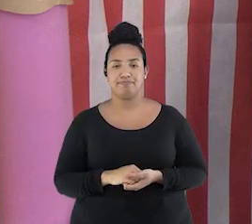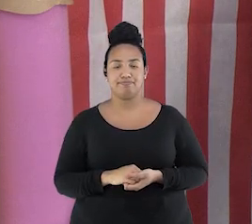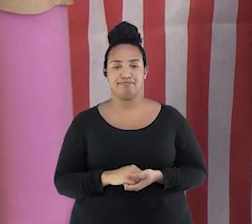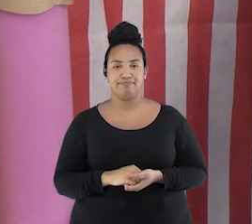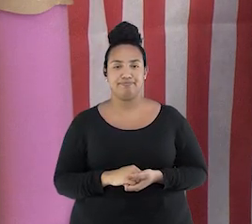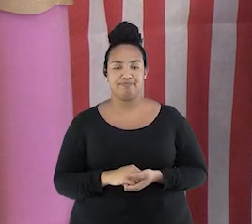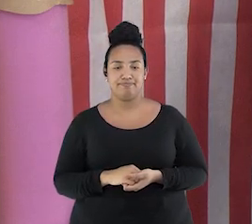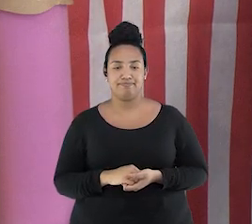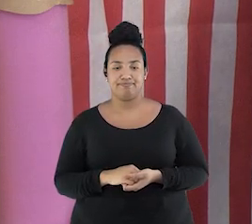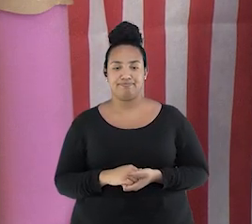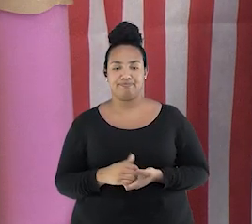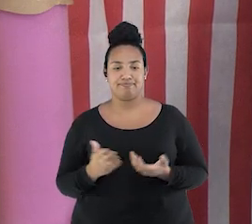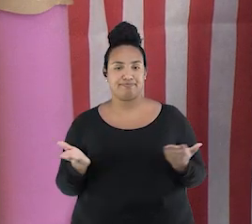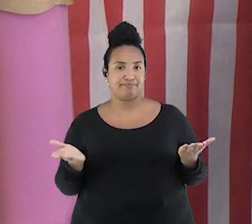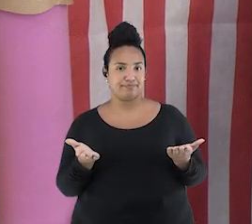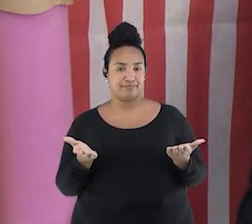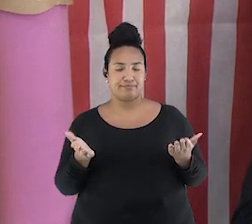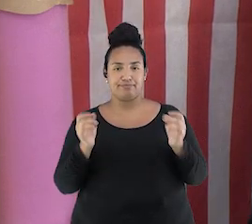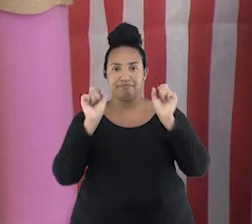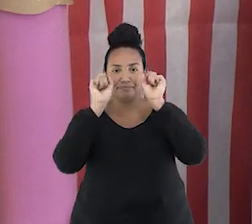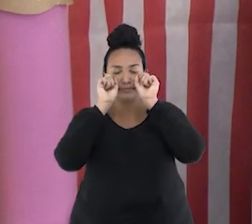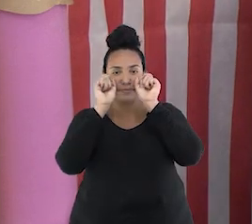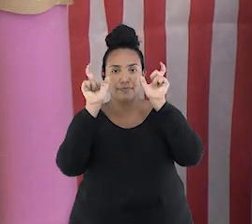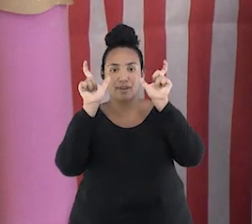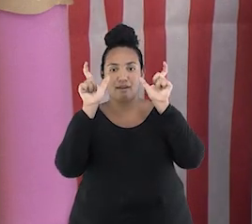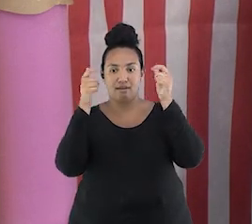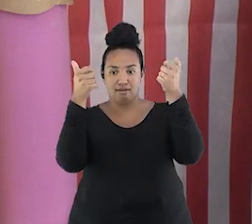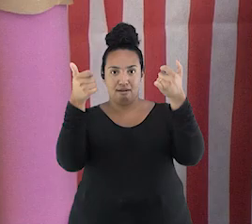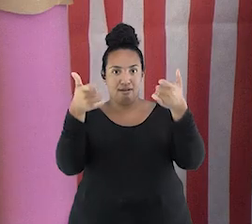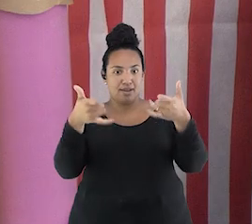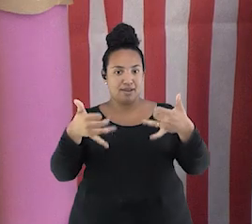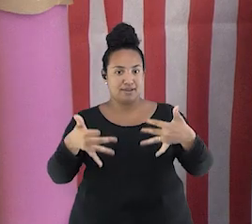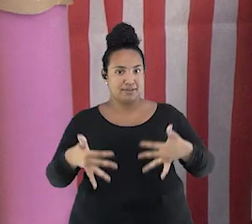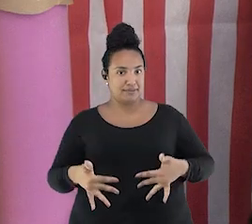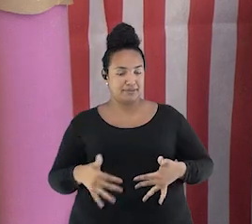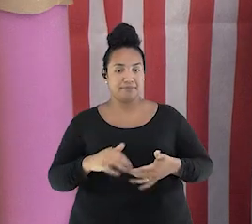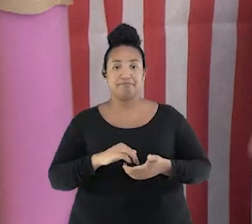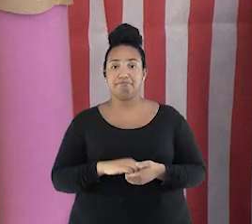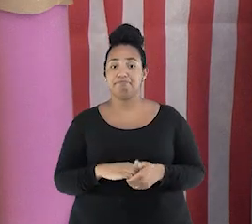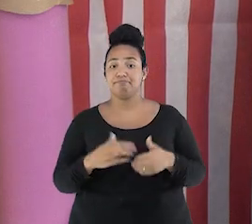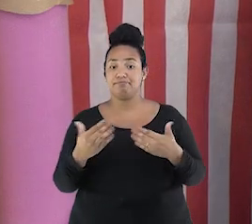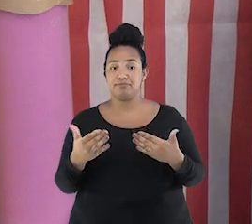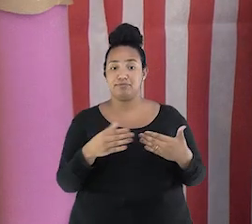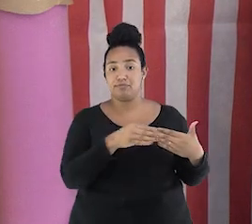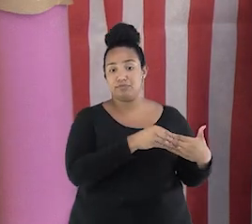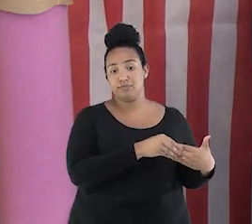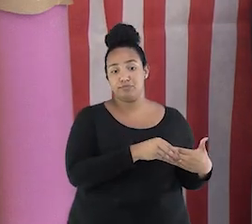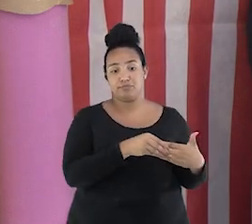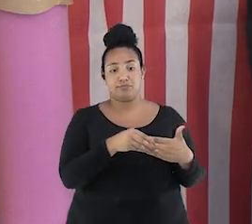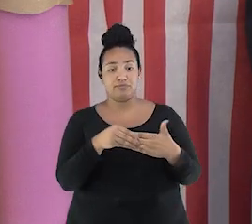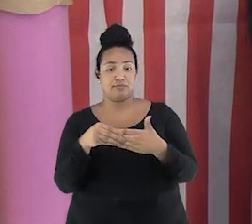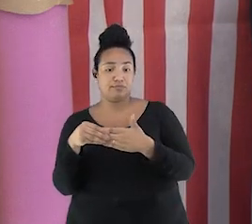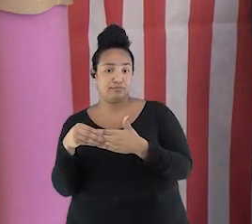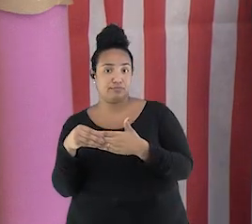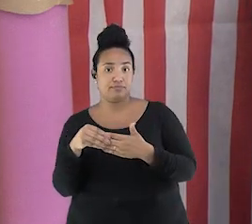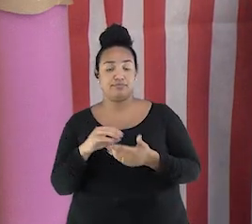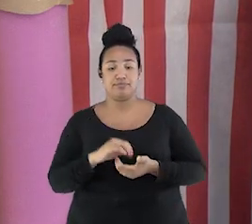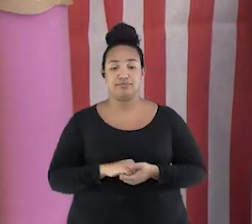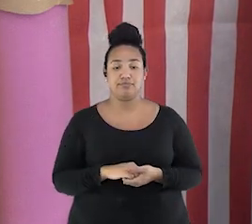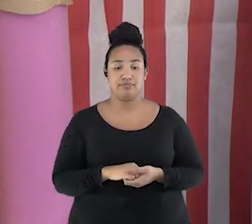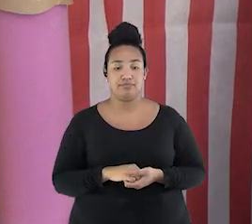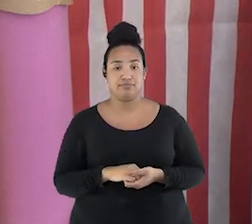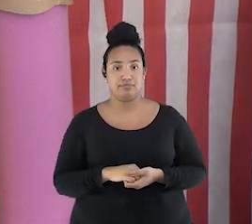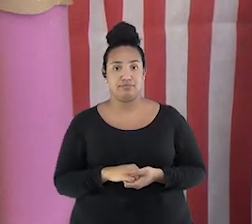Vamos abrir os olhos. E explicou tudo para as irmãs. Foram buscar a Lúcia, puseram a